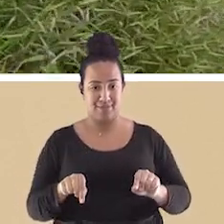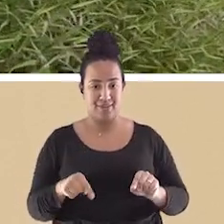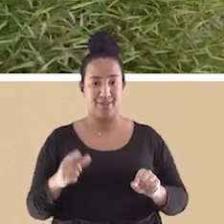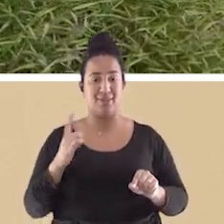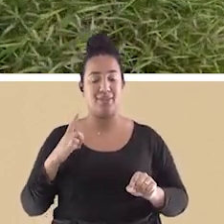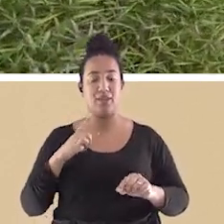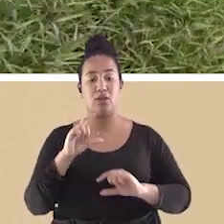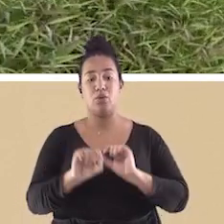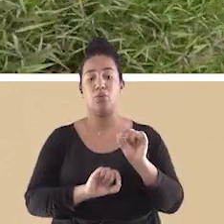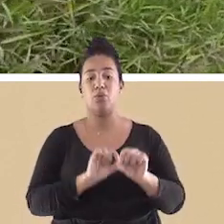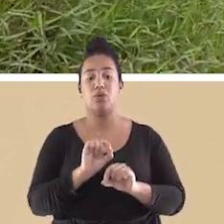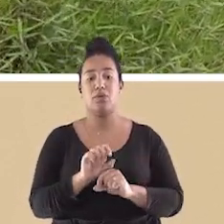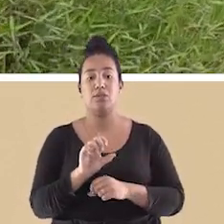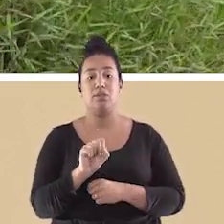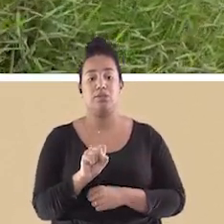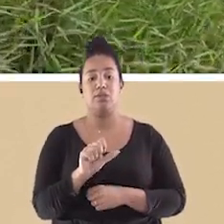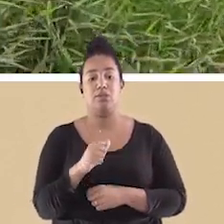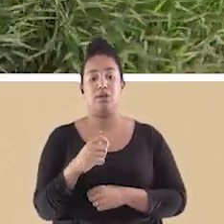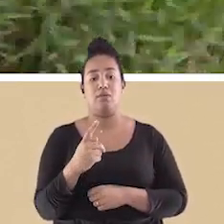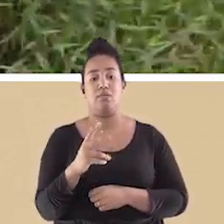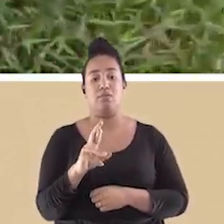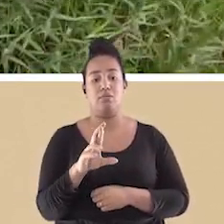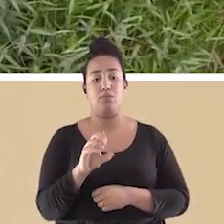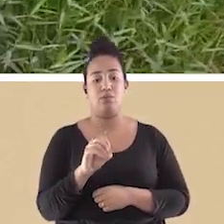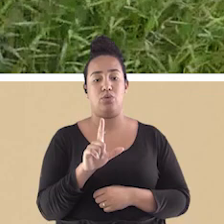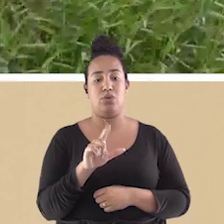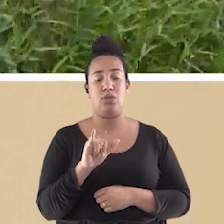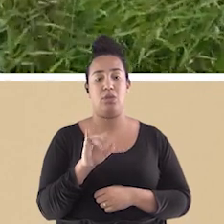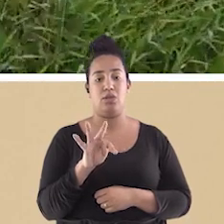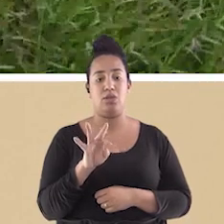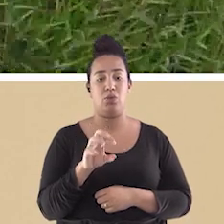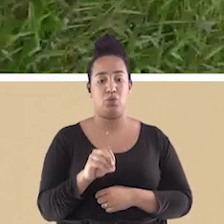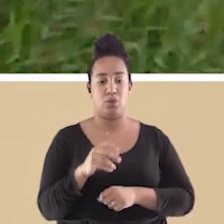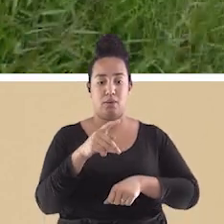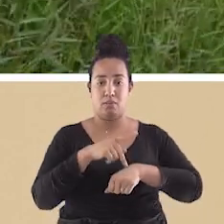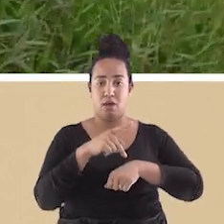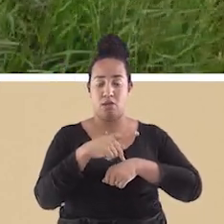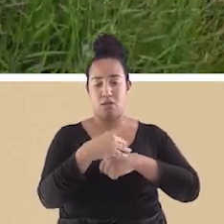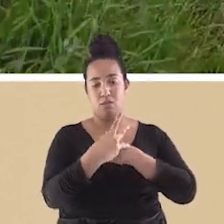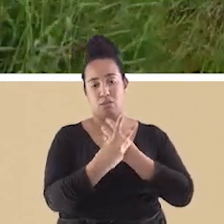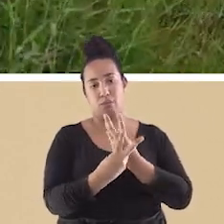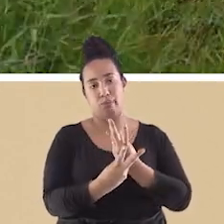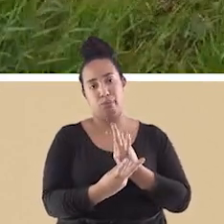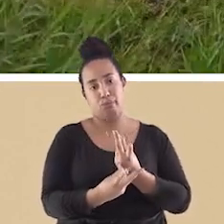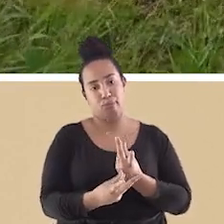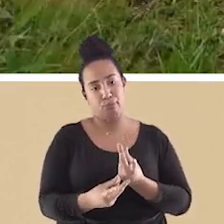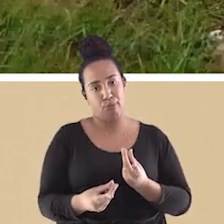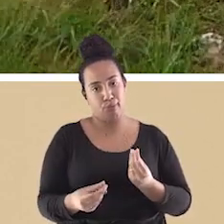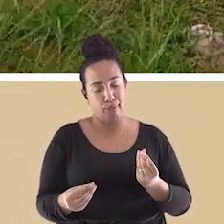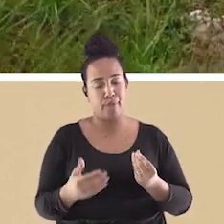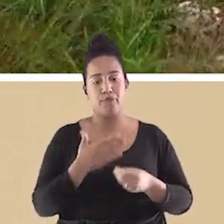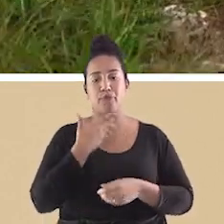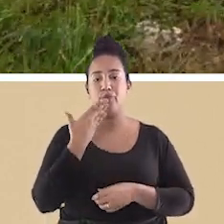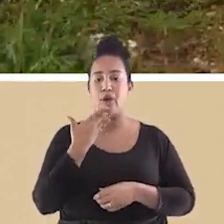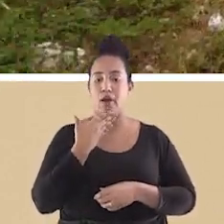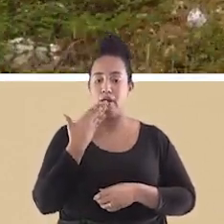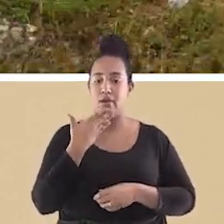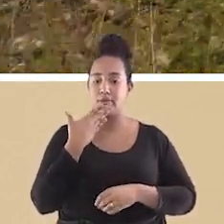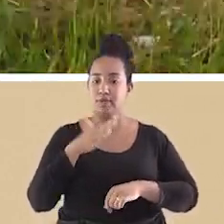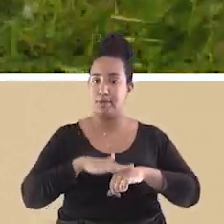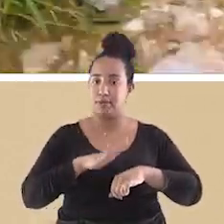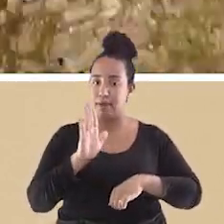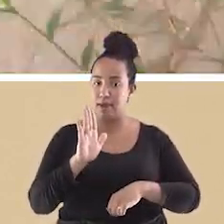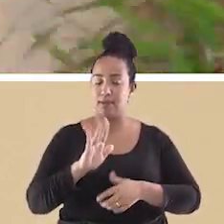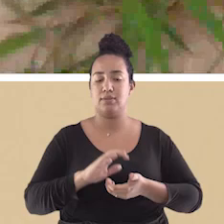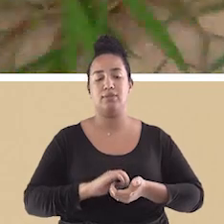o que a gente tem é o saprolito, né? A rocha que vai se decompondo com uma facilidade